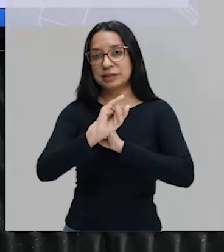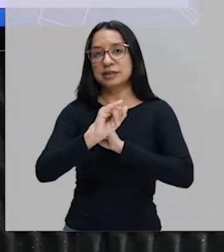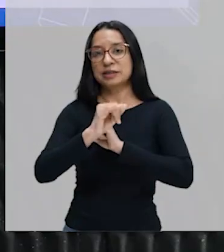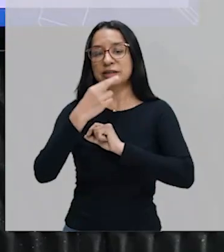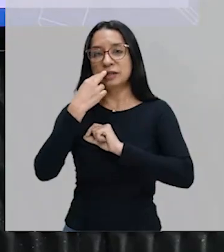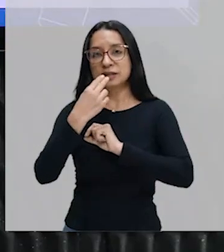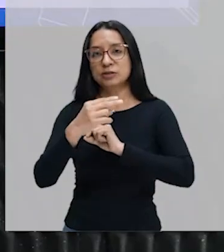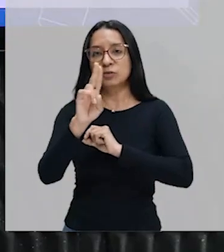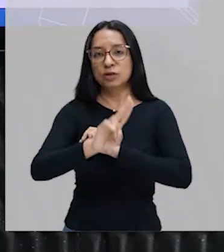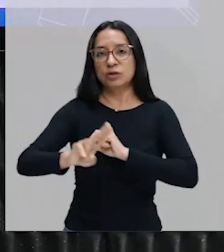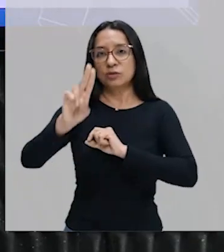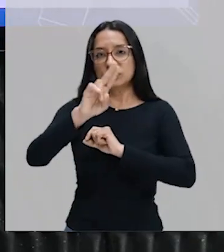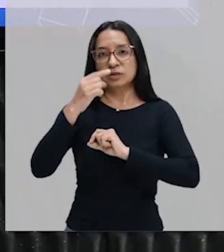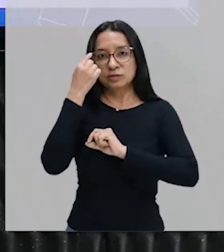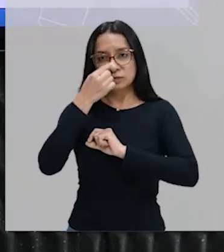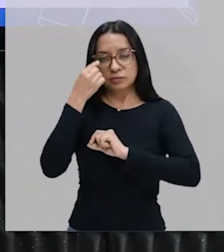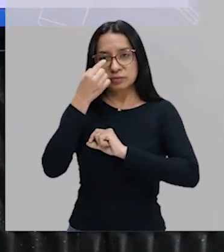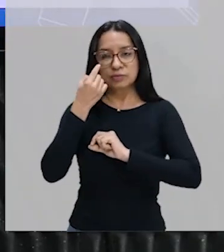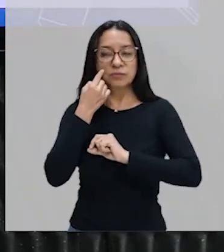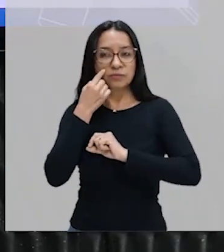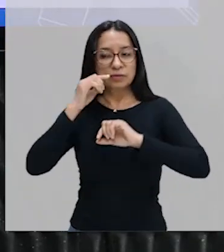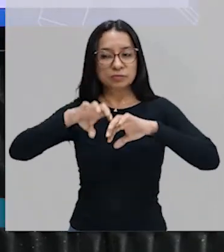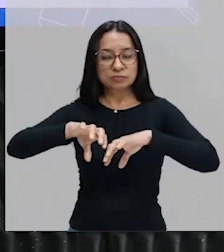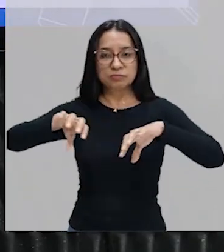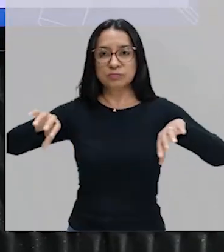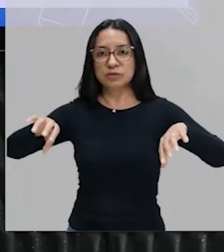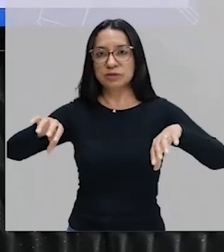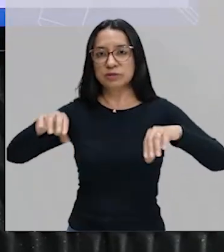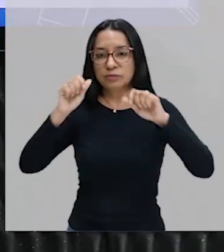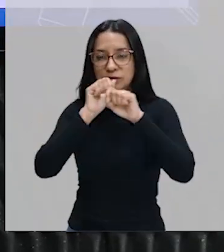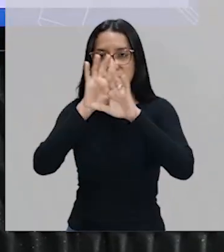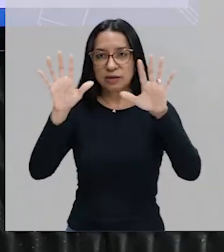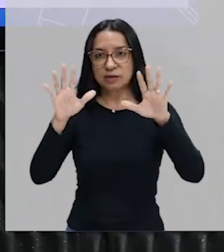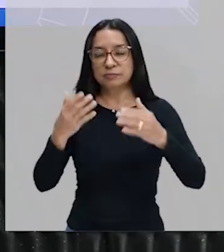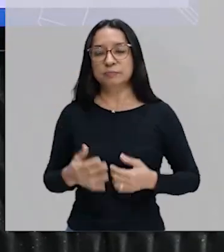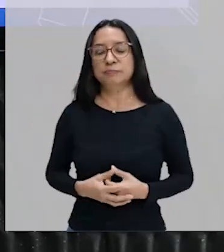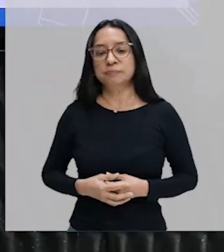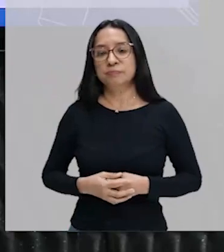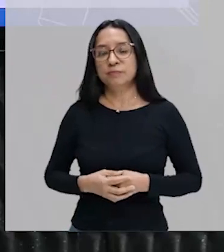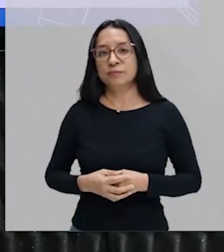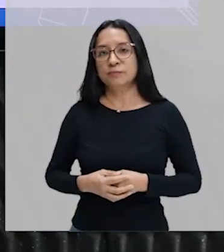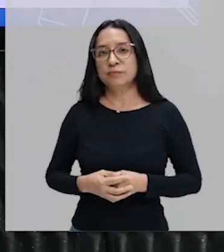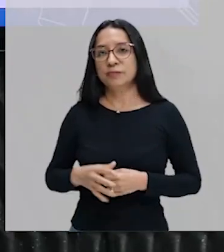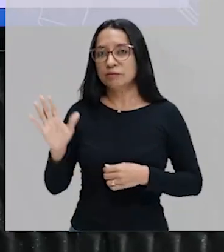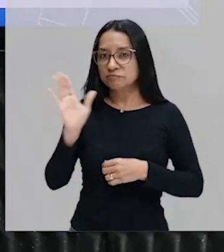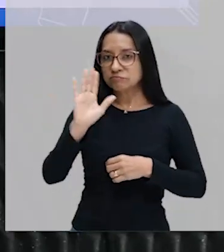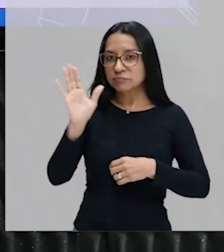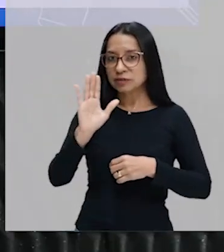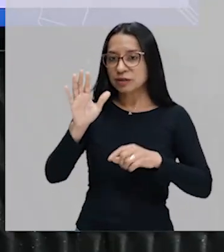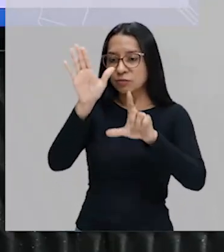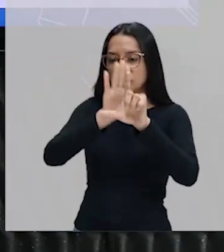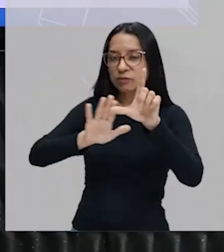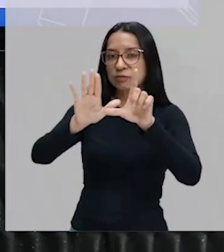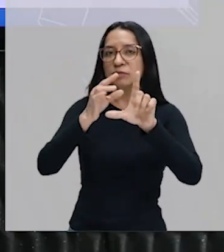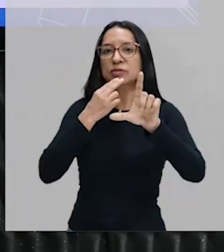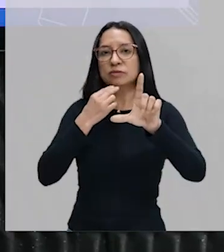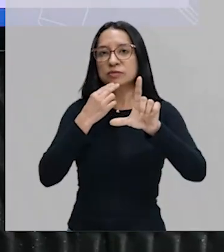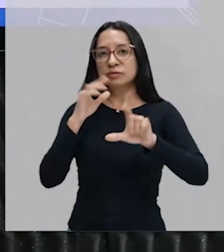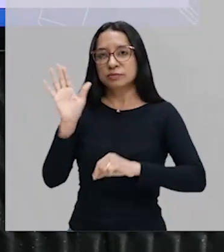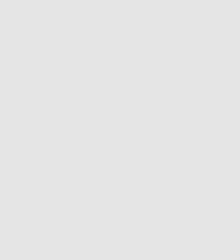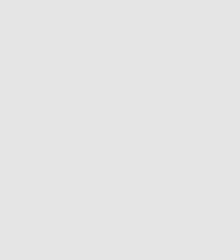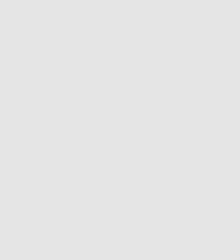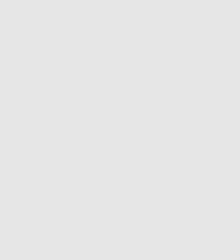utilizado, por exemplo, o espanhol. Então a gente vê essa separação muito clara. Então, galera, valeu, plataforma Gonçalves Dias.